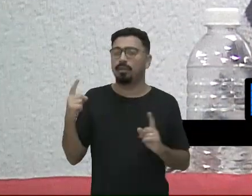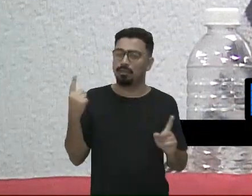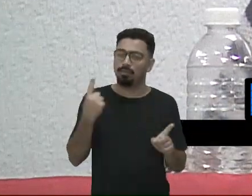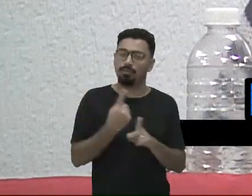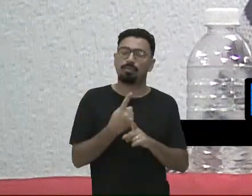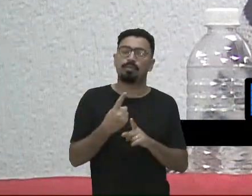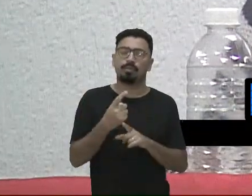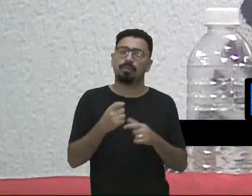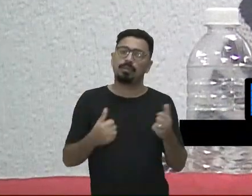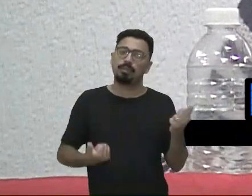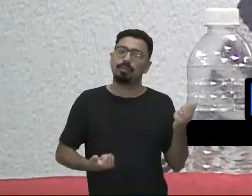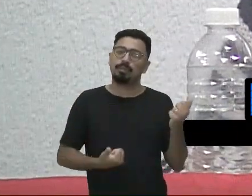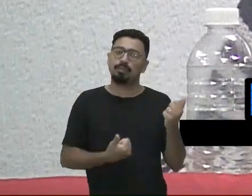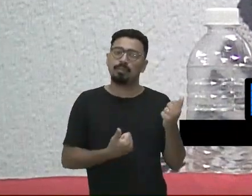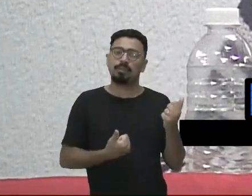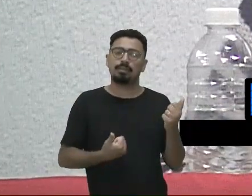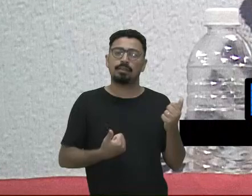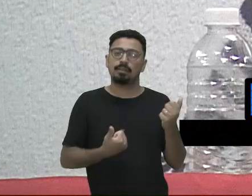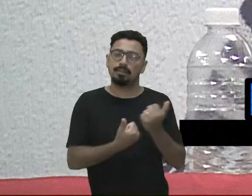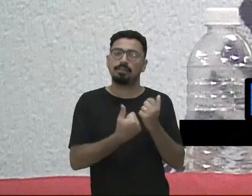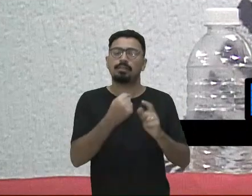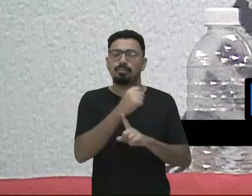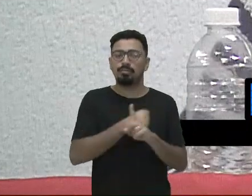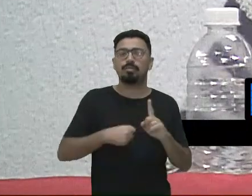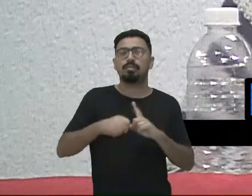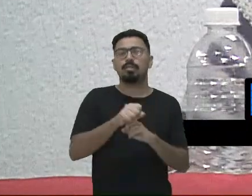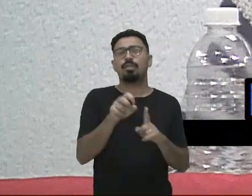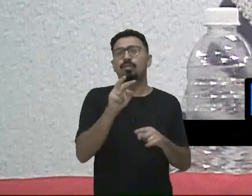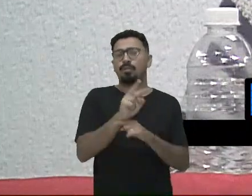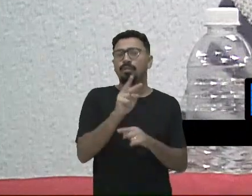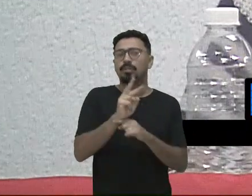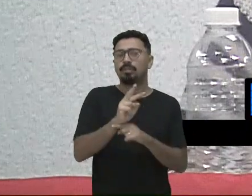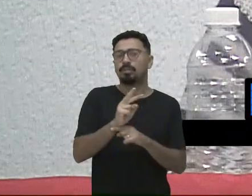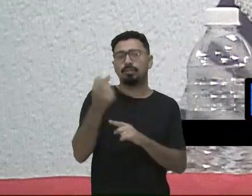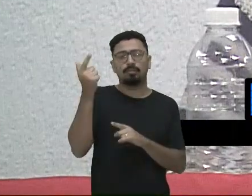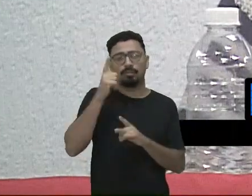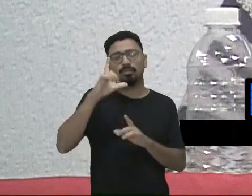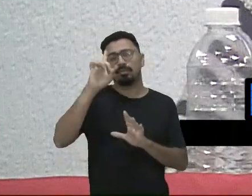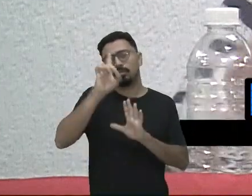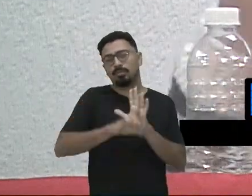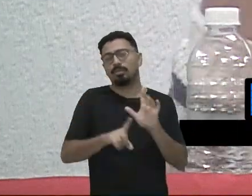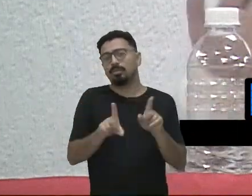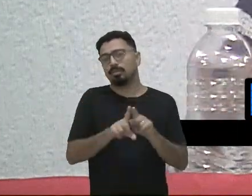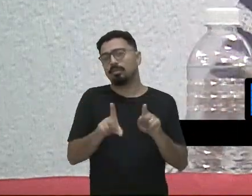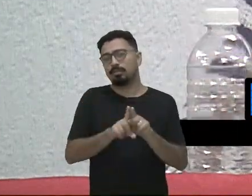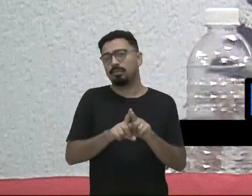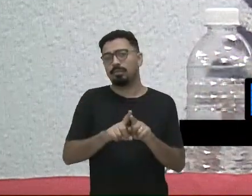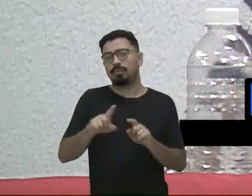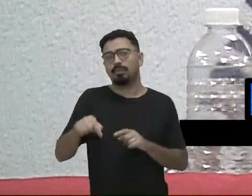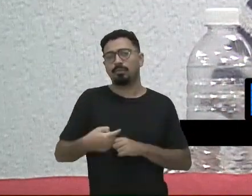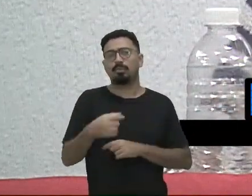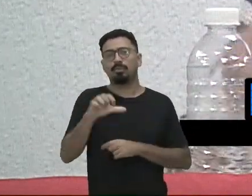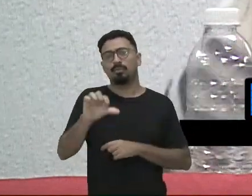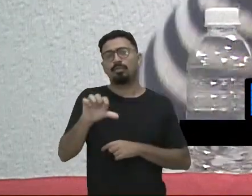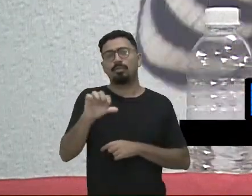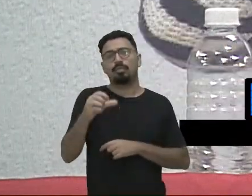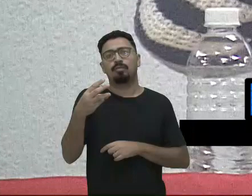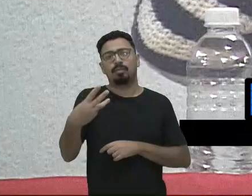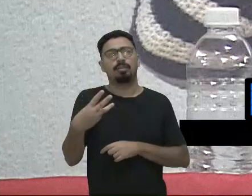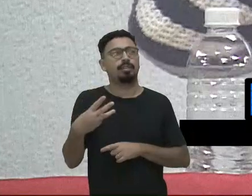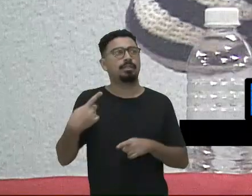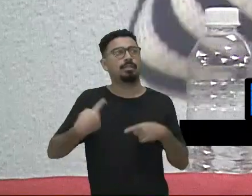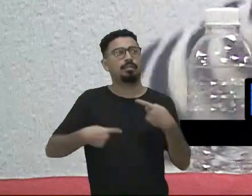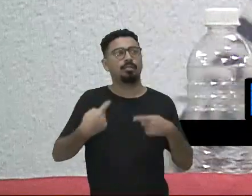assistência social espaço de proteção e garantia de direitos. Depois, lá em 93, a